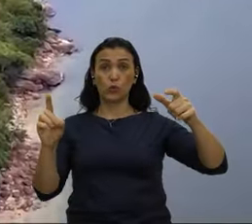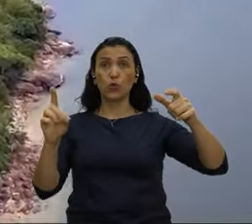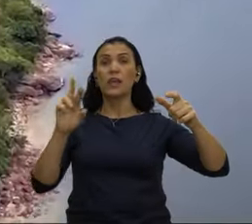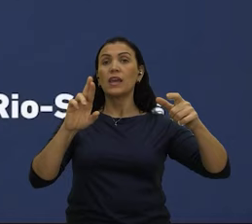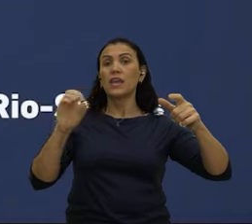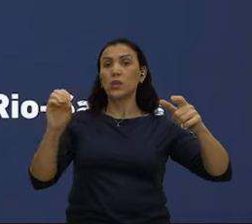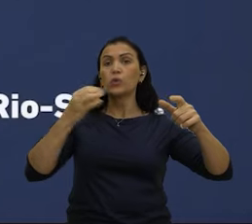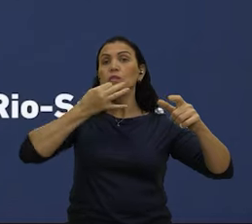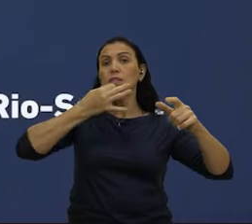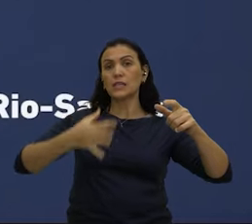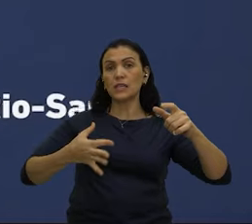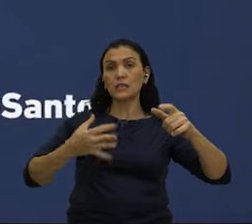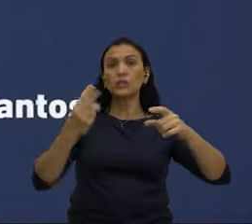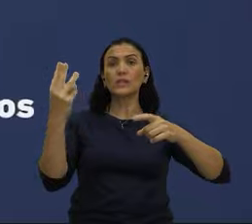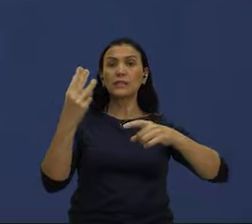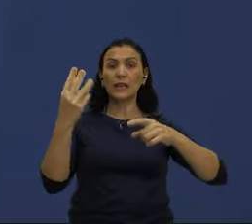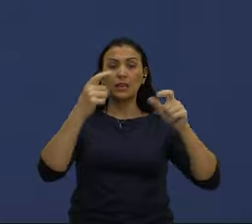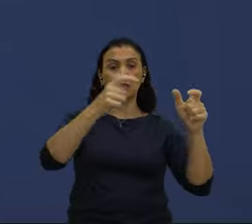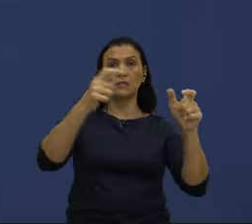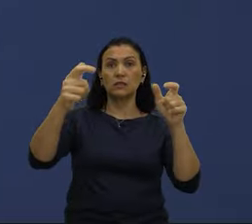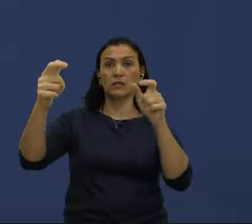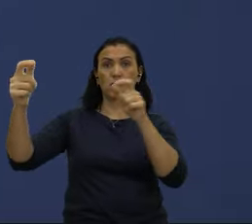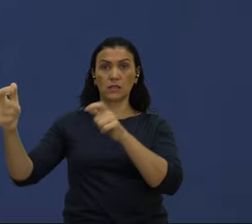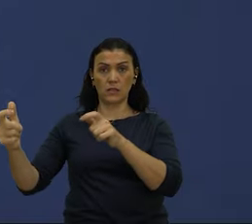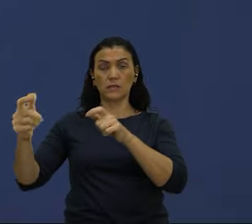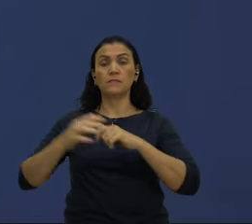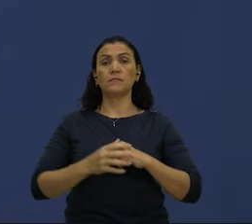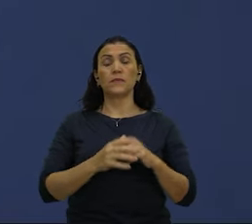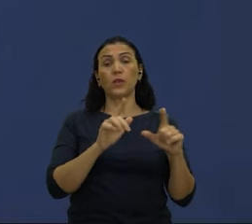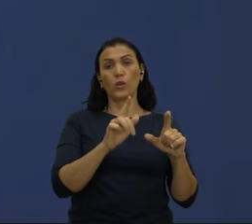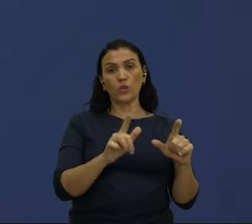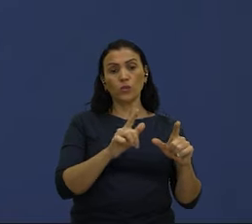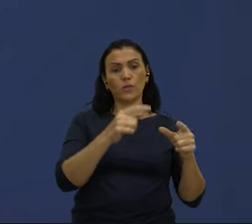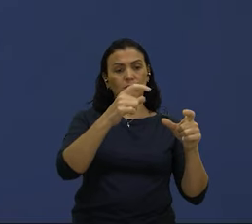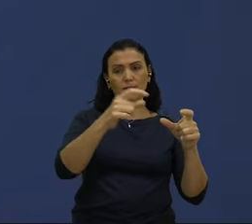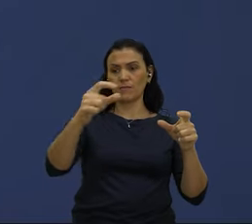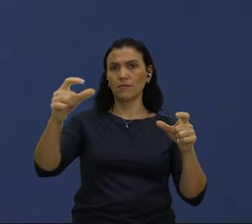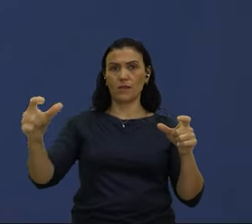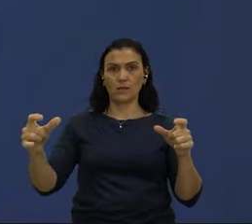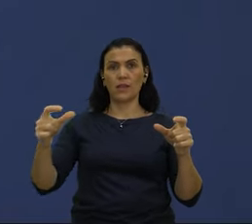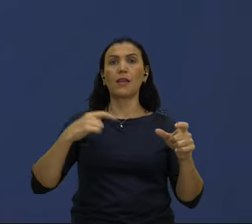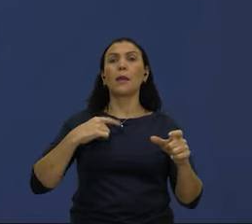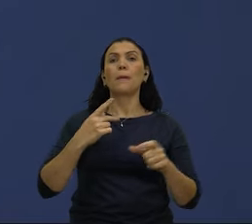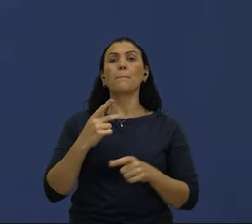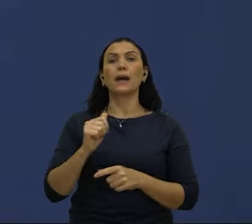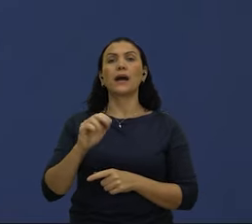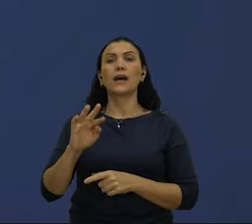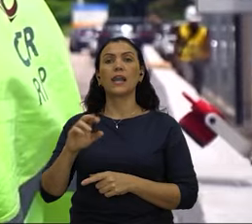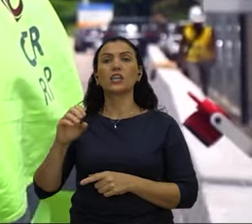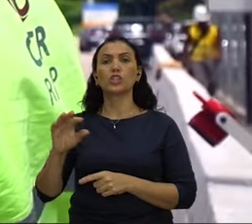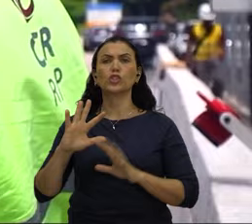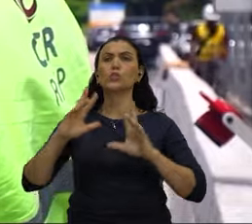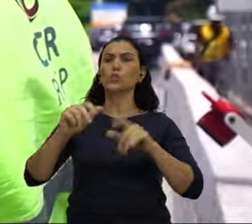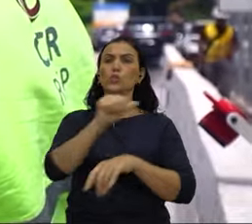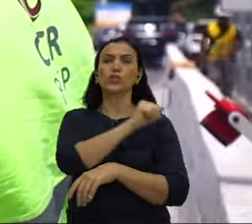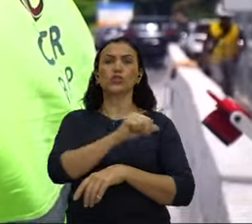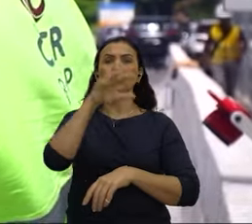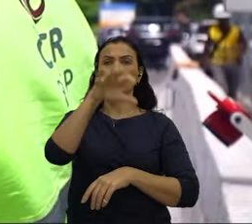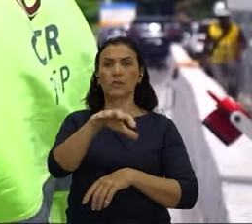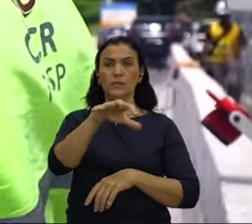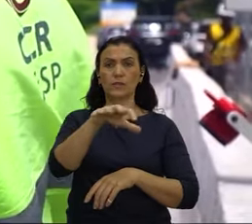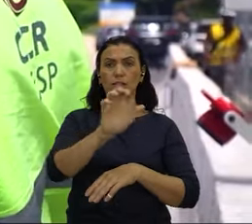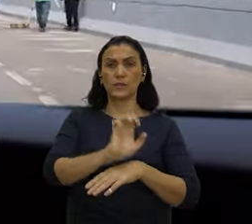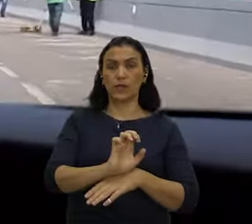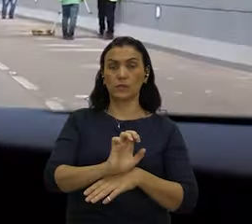Rio Santos, e em três pontos diferentes da rodovia: Itaguaí, Mangaratiba e em Paraty, todas no Rio de